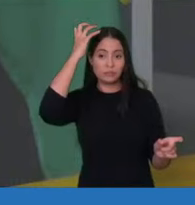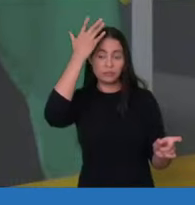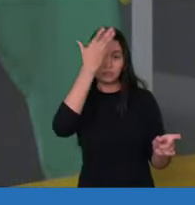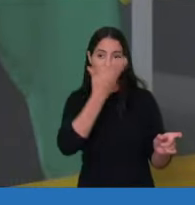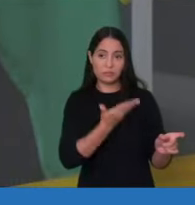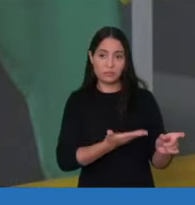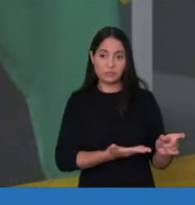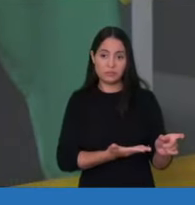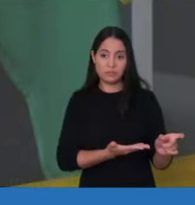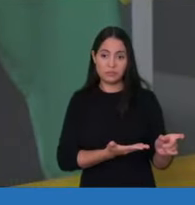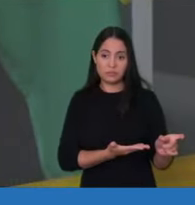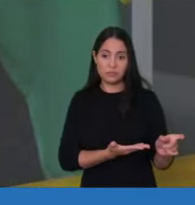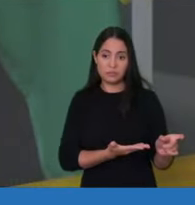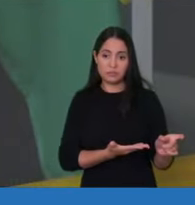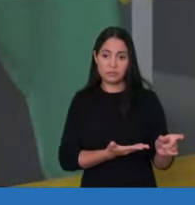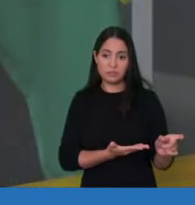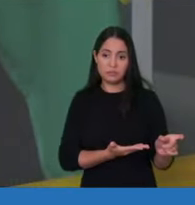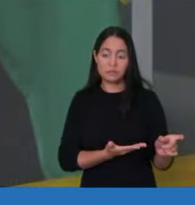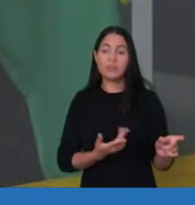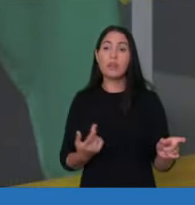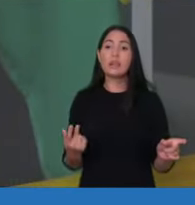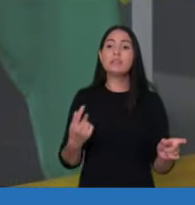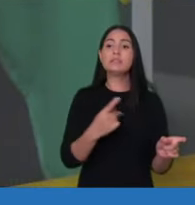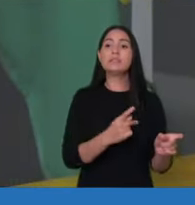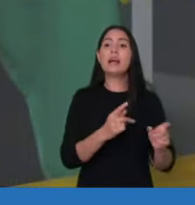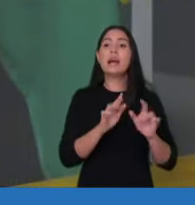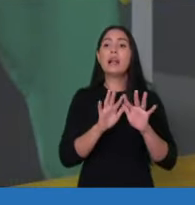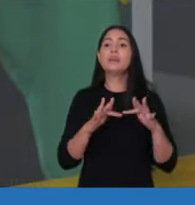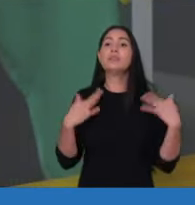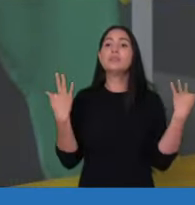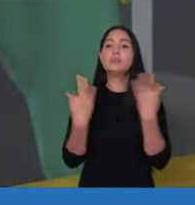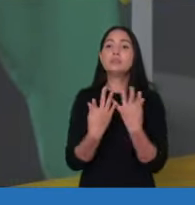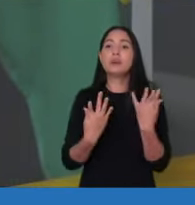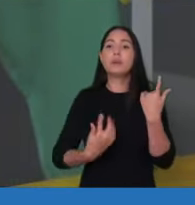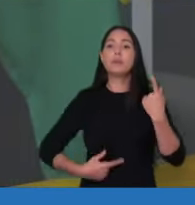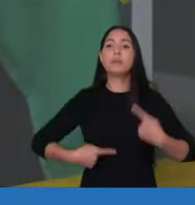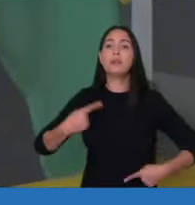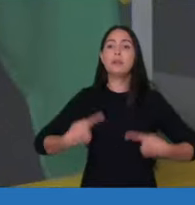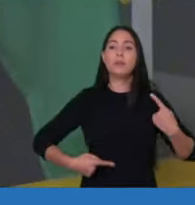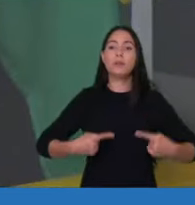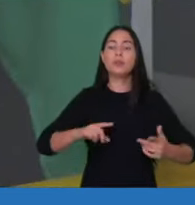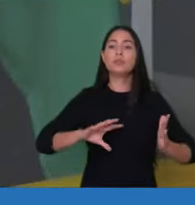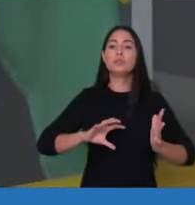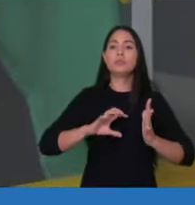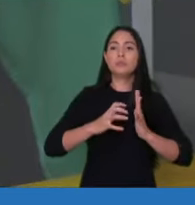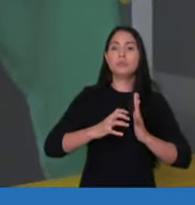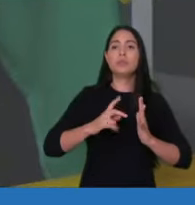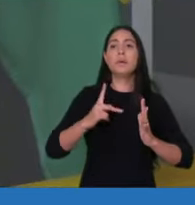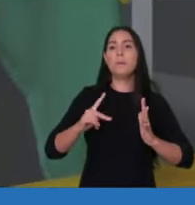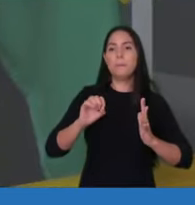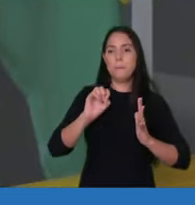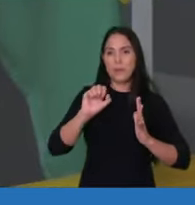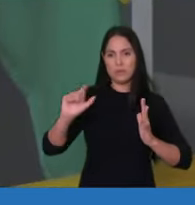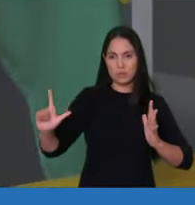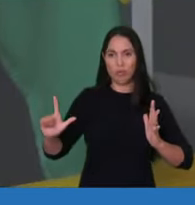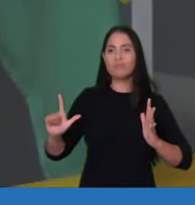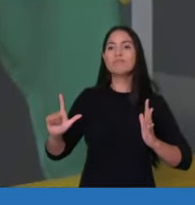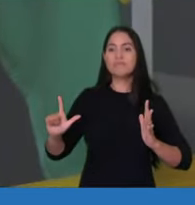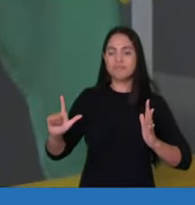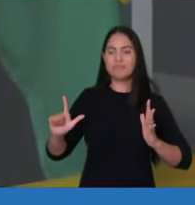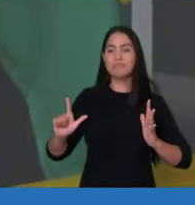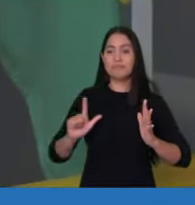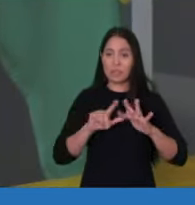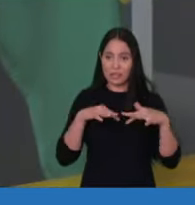alguém cuja família política era o PSOL. O PSOL era a